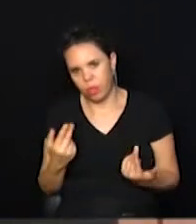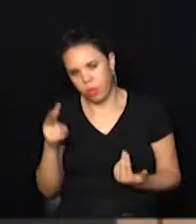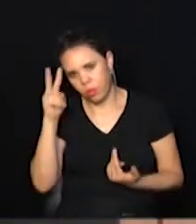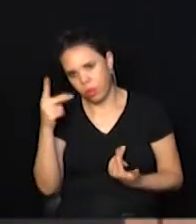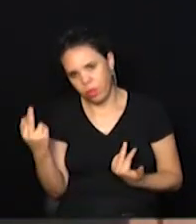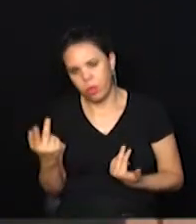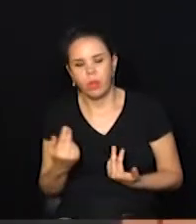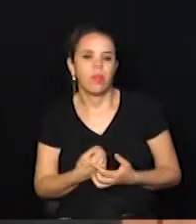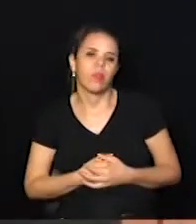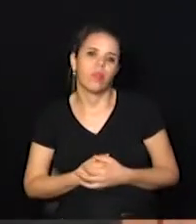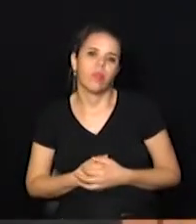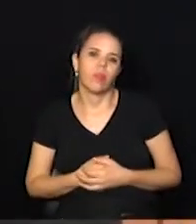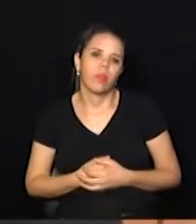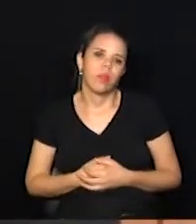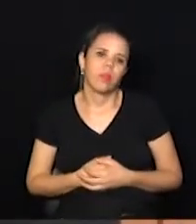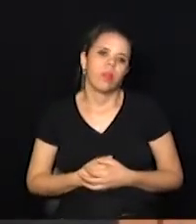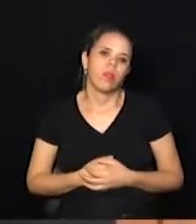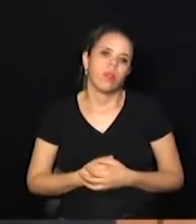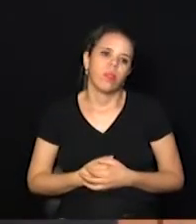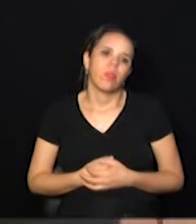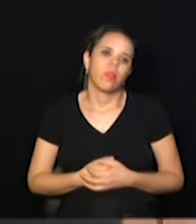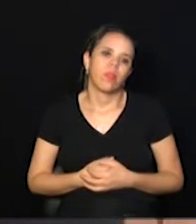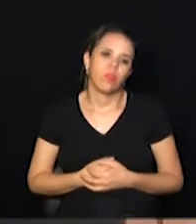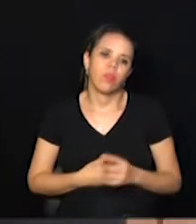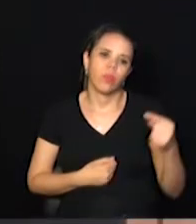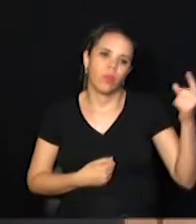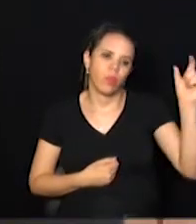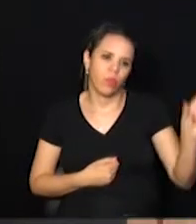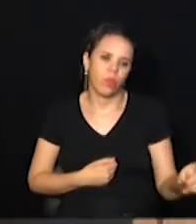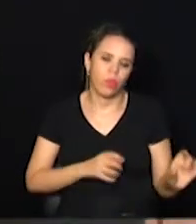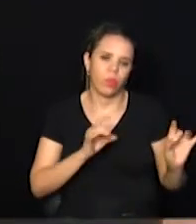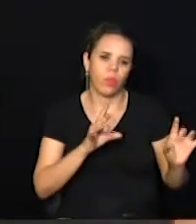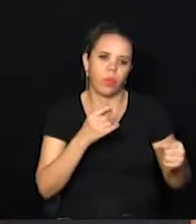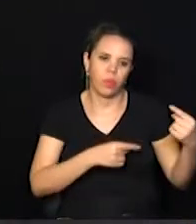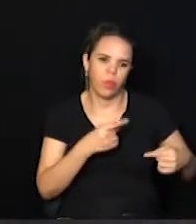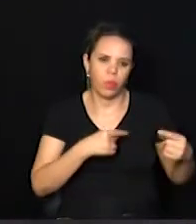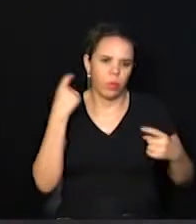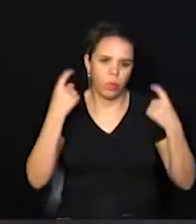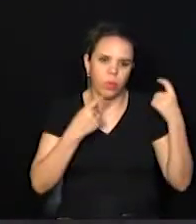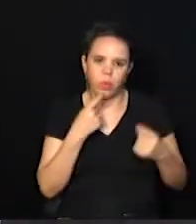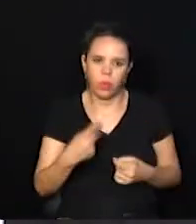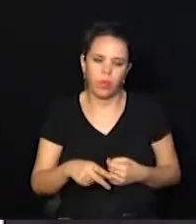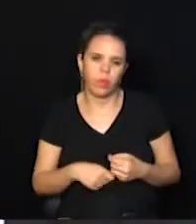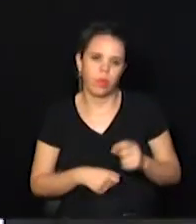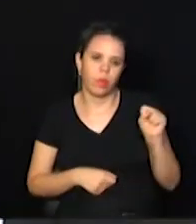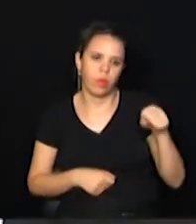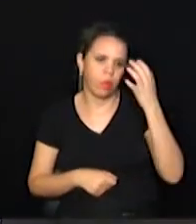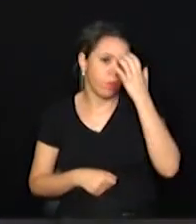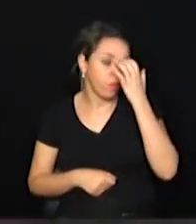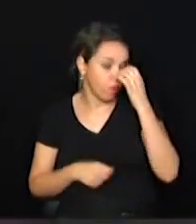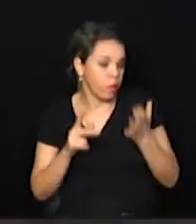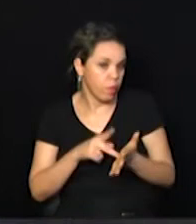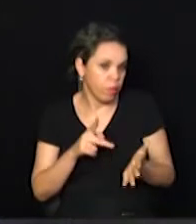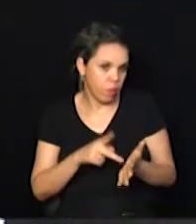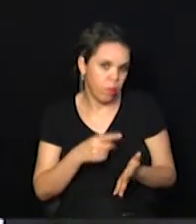lembrança daquele dia. E ele foi um político, uma pessoa muito preocupada com o campineiro. Sim, ele era muito preocupado